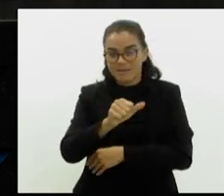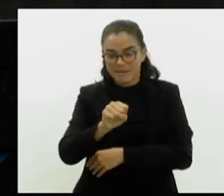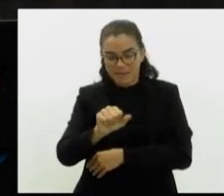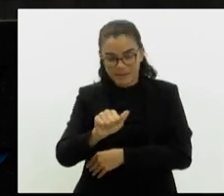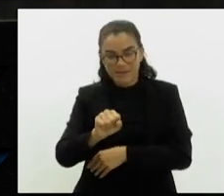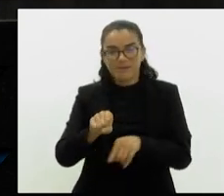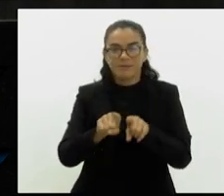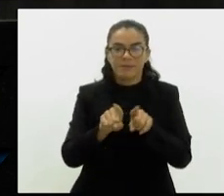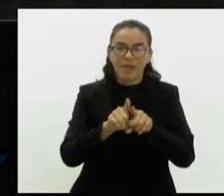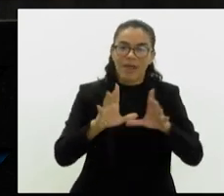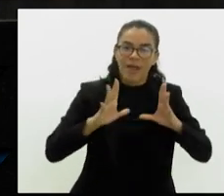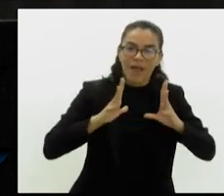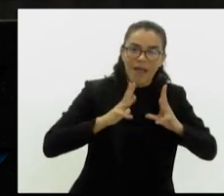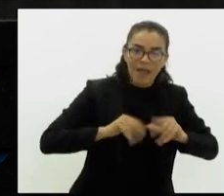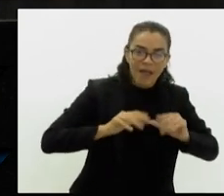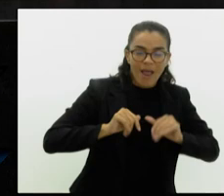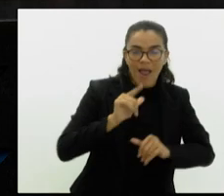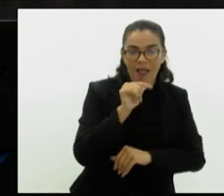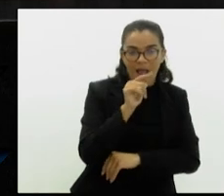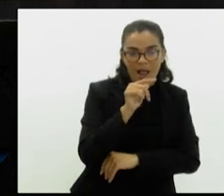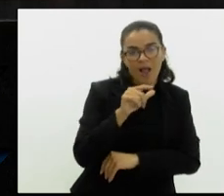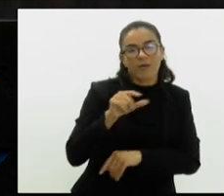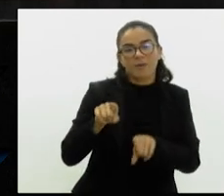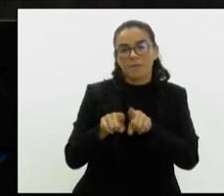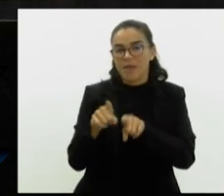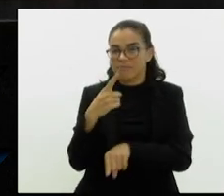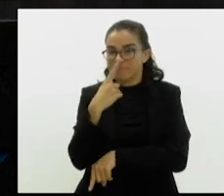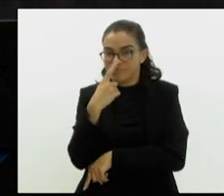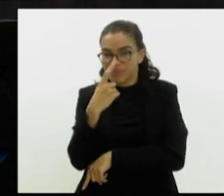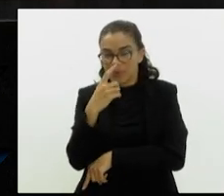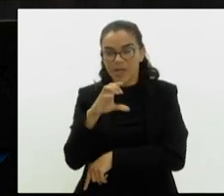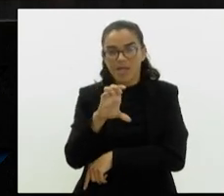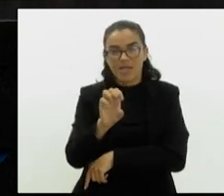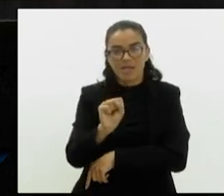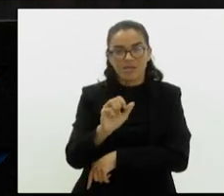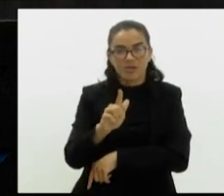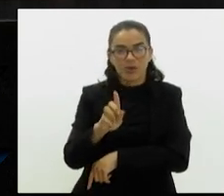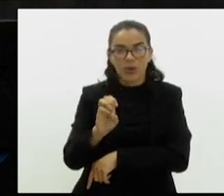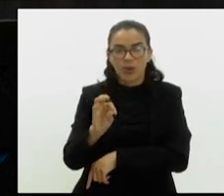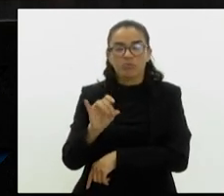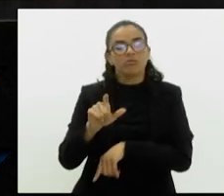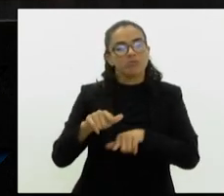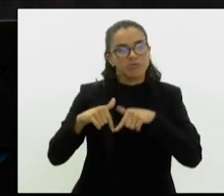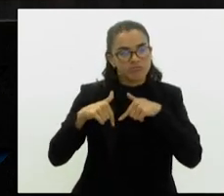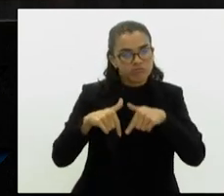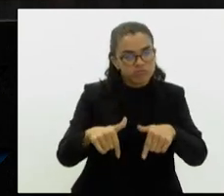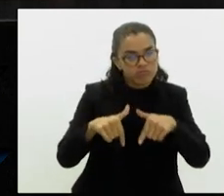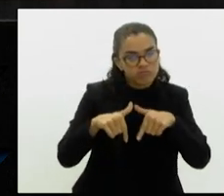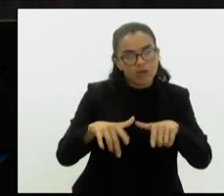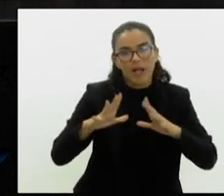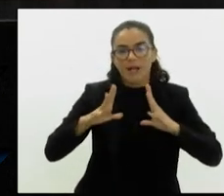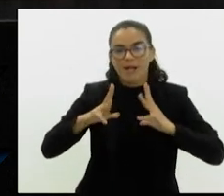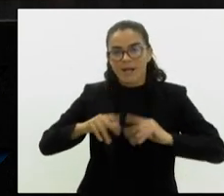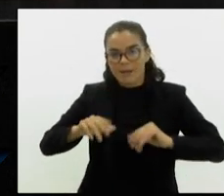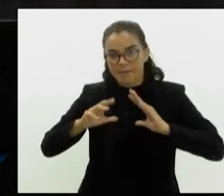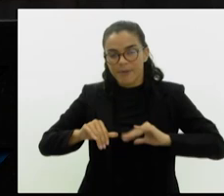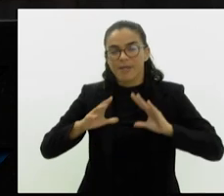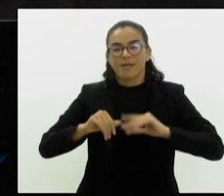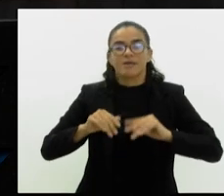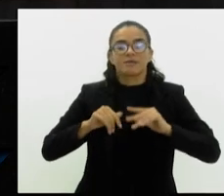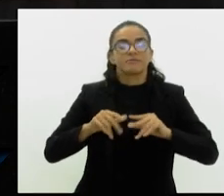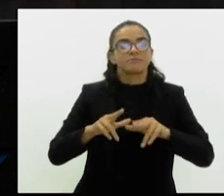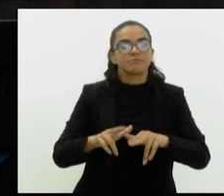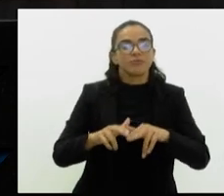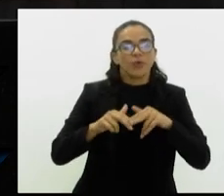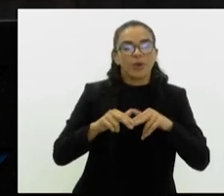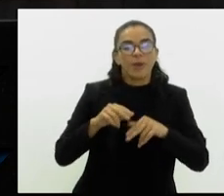água esgoto da prefeitura de Angra vão estar executando também O saneamento de japariz através